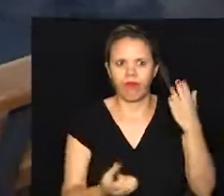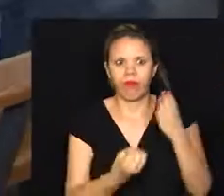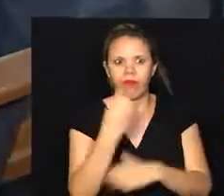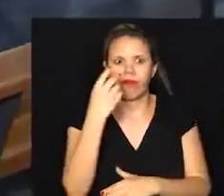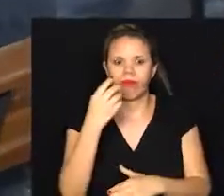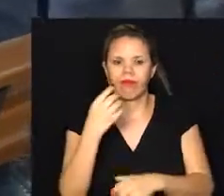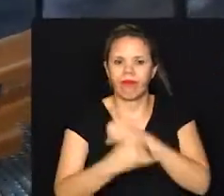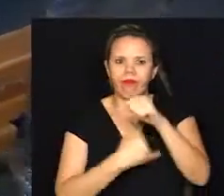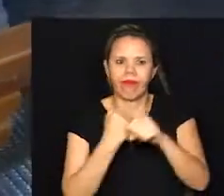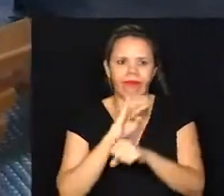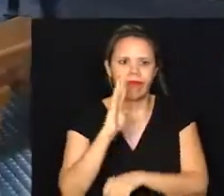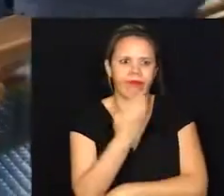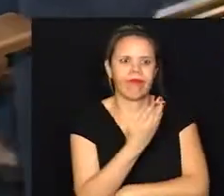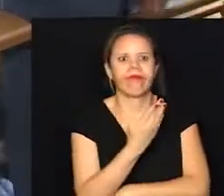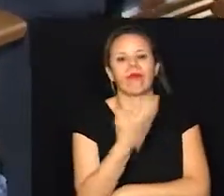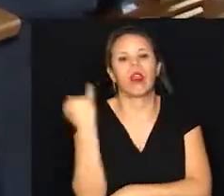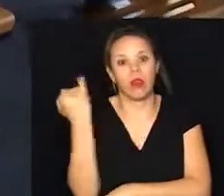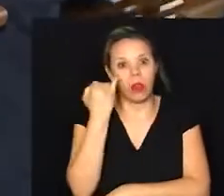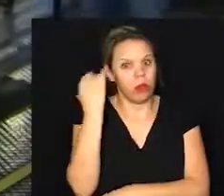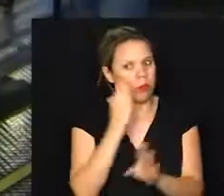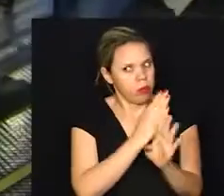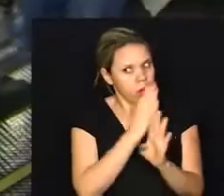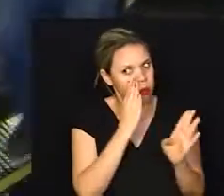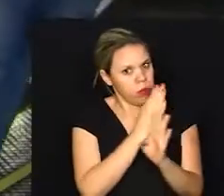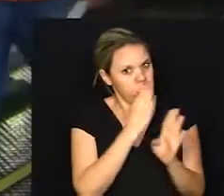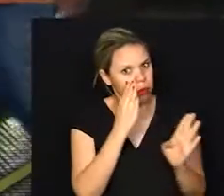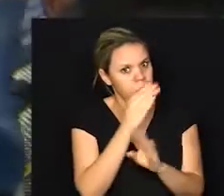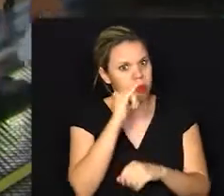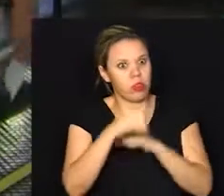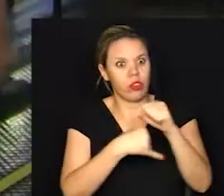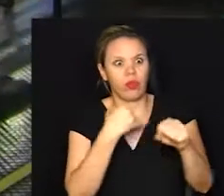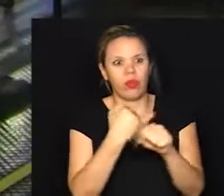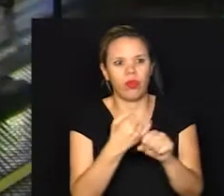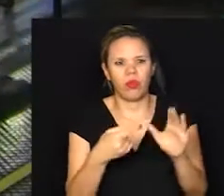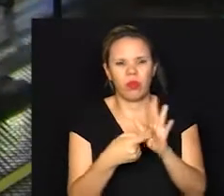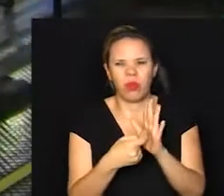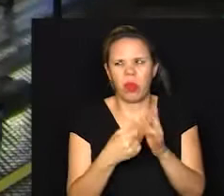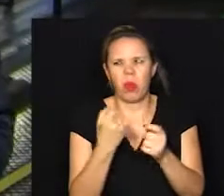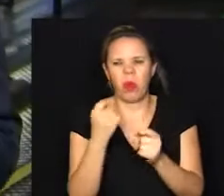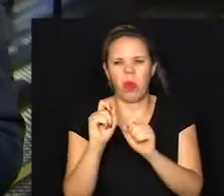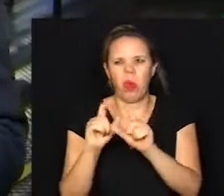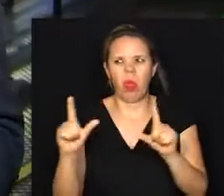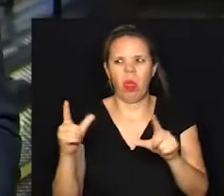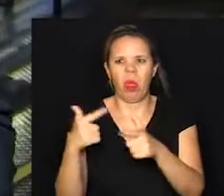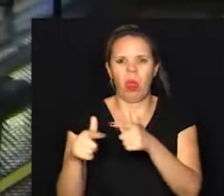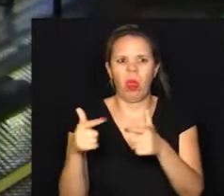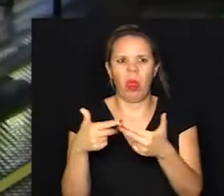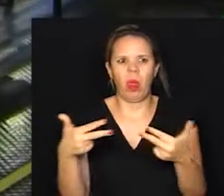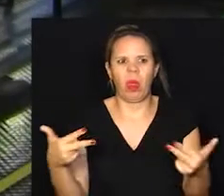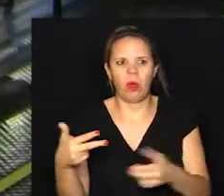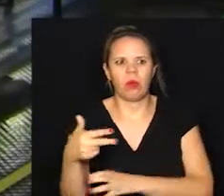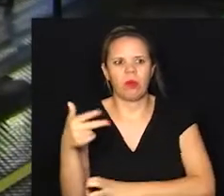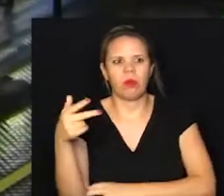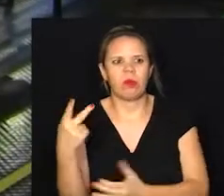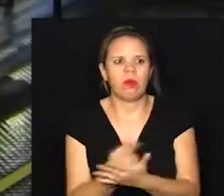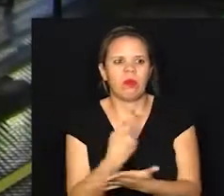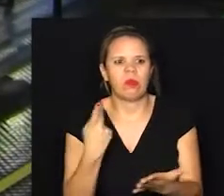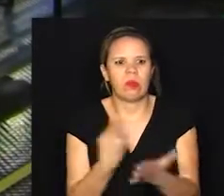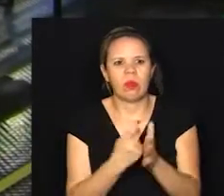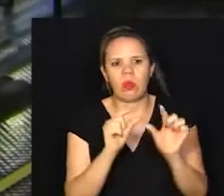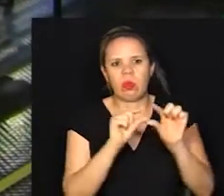criam páginas falsas. É importante desconfiar, né? Se o site apresentar layout com problemas, com